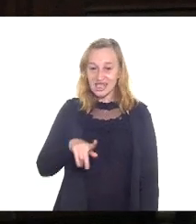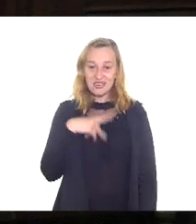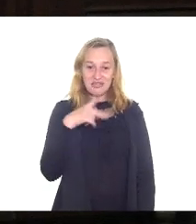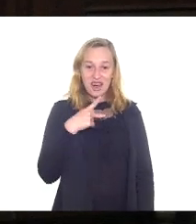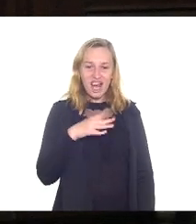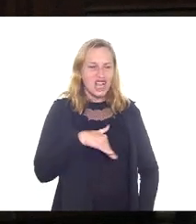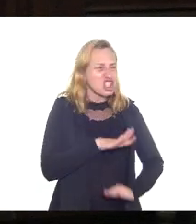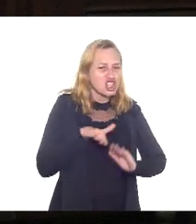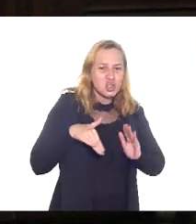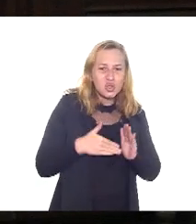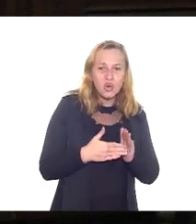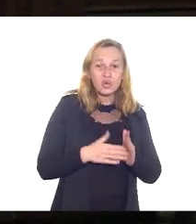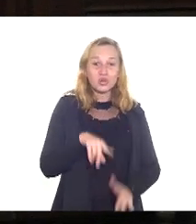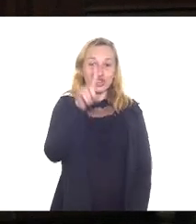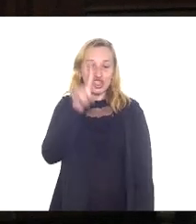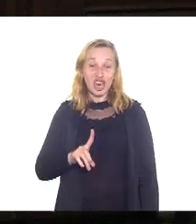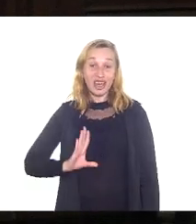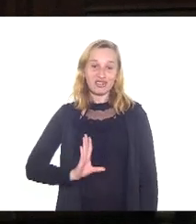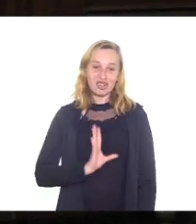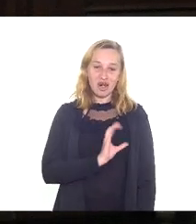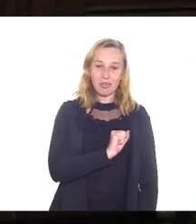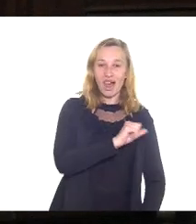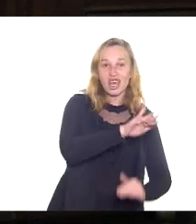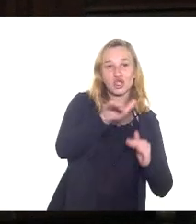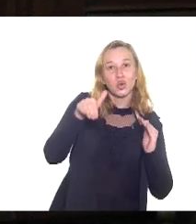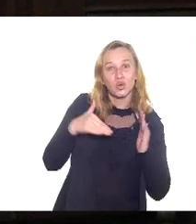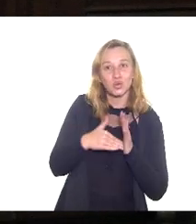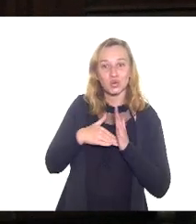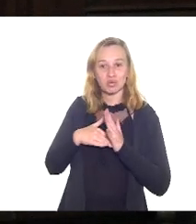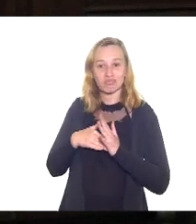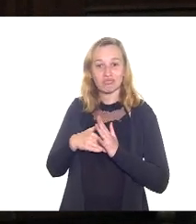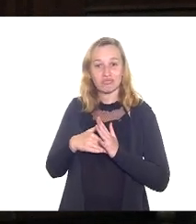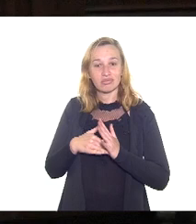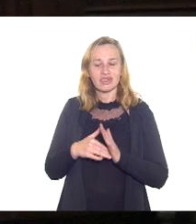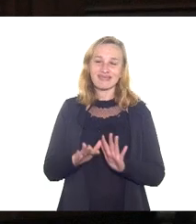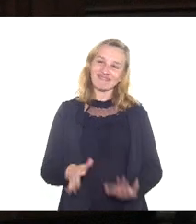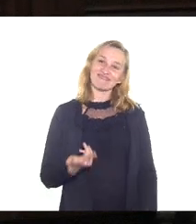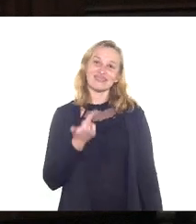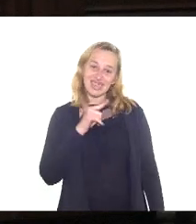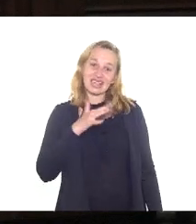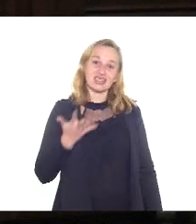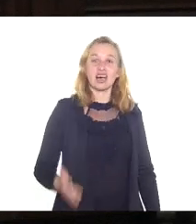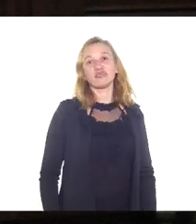que todos têm o direito de amar a todos. Engraçado.